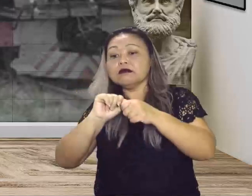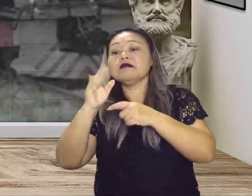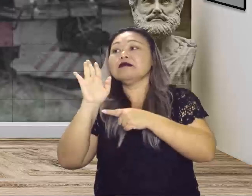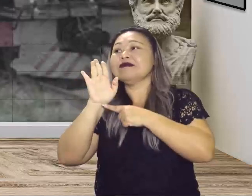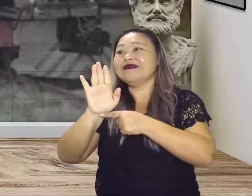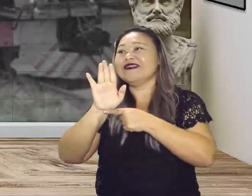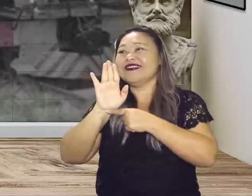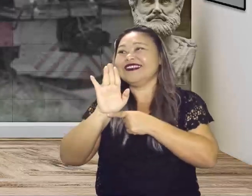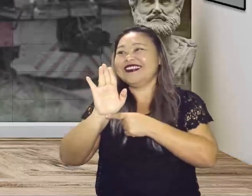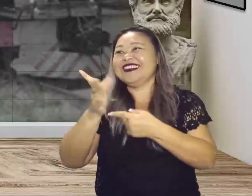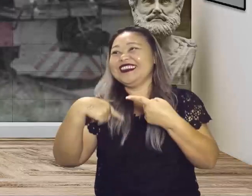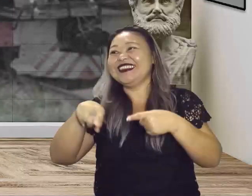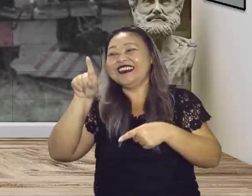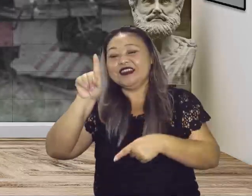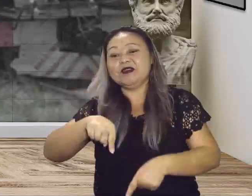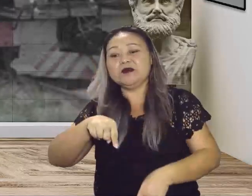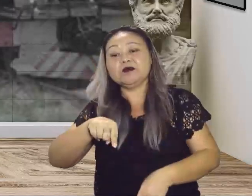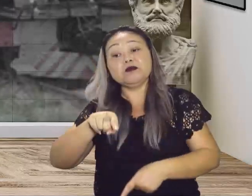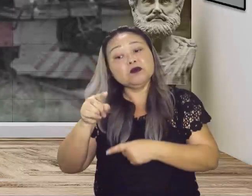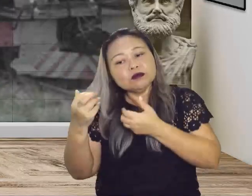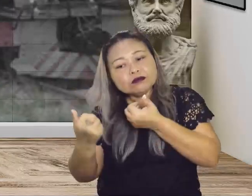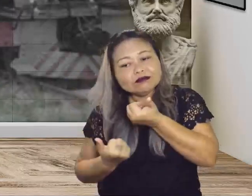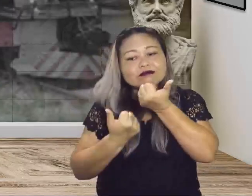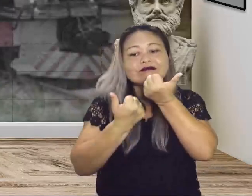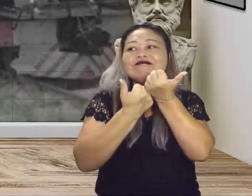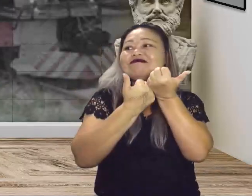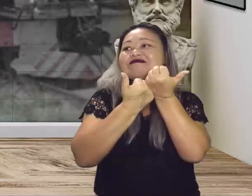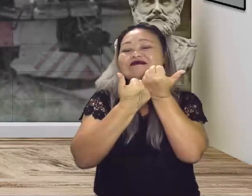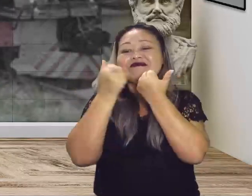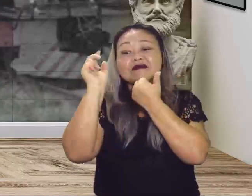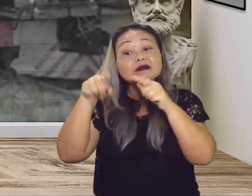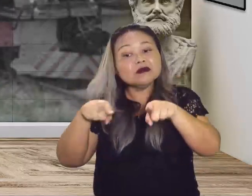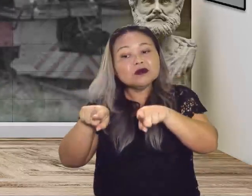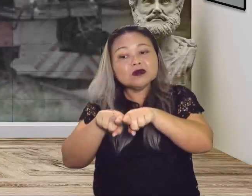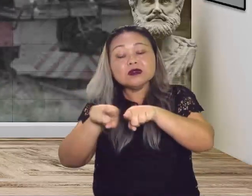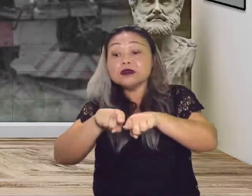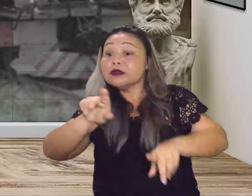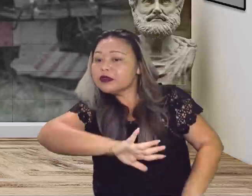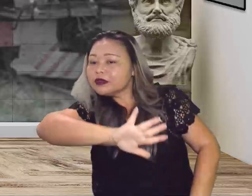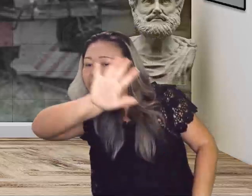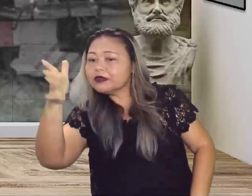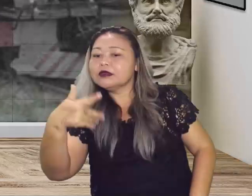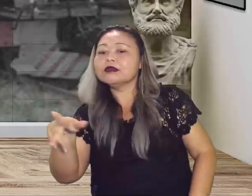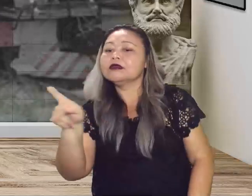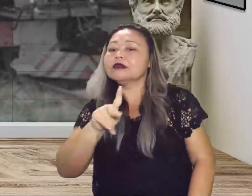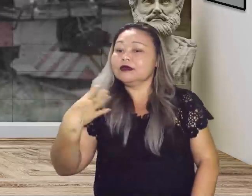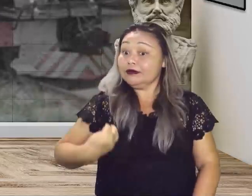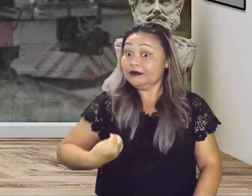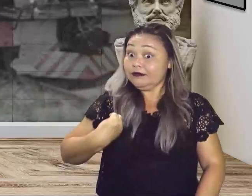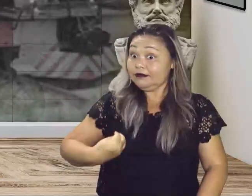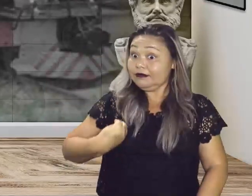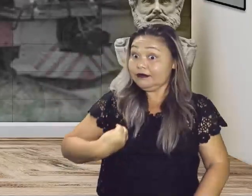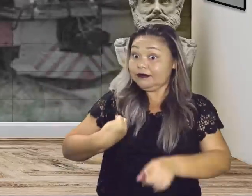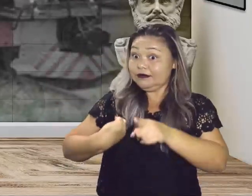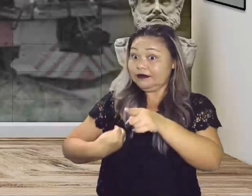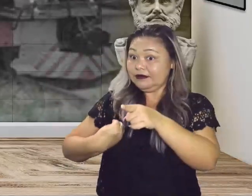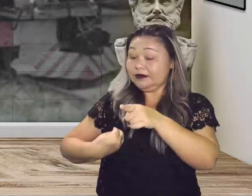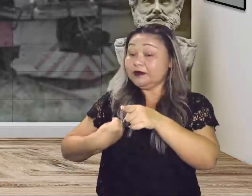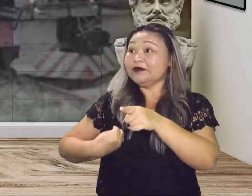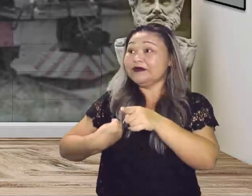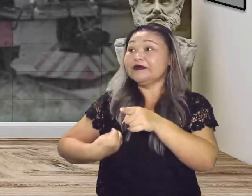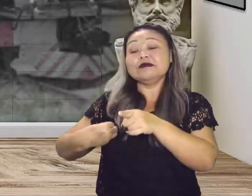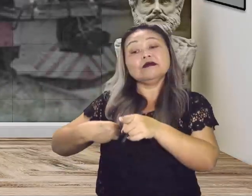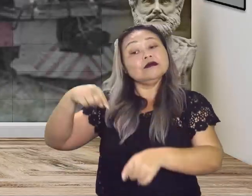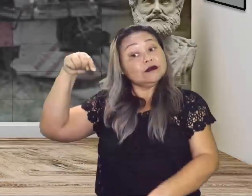ajudando e o seu assistente, não é verdade? Também um alô aí para os professores presenciais. Estamos